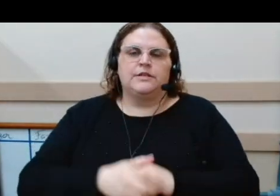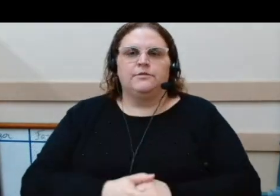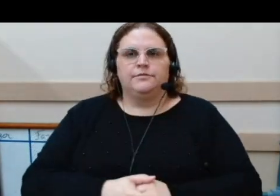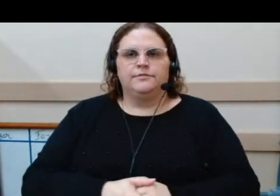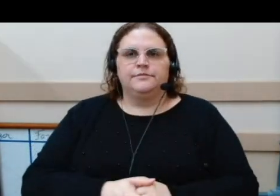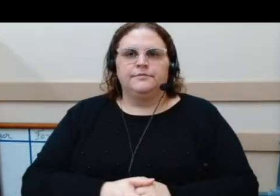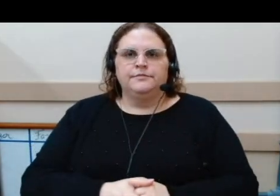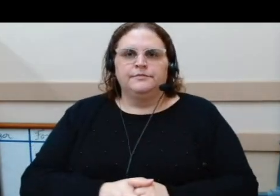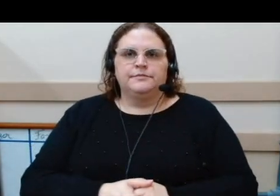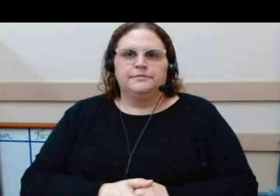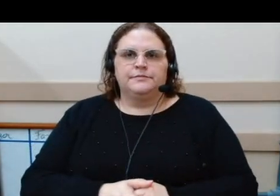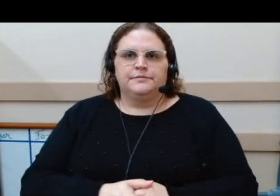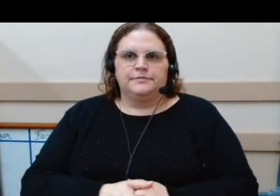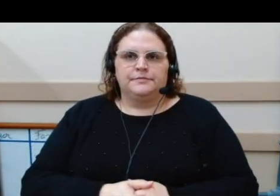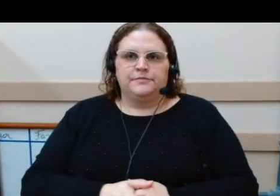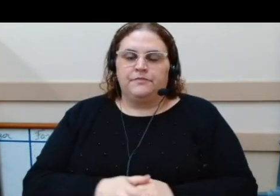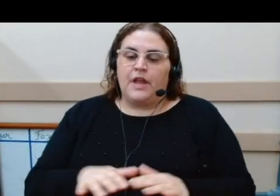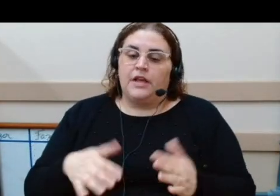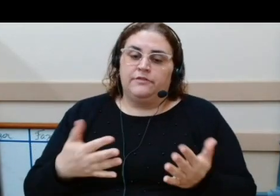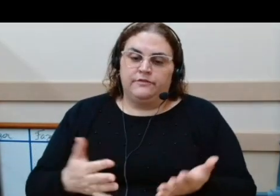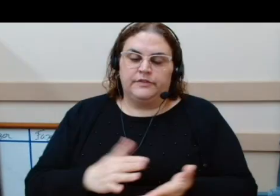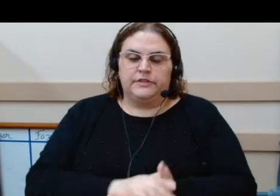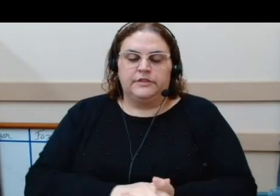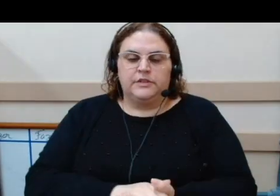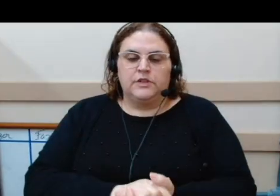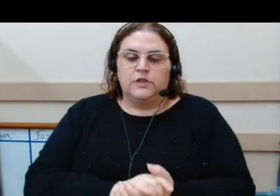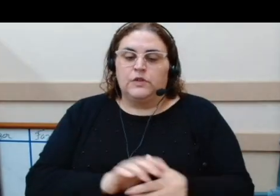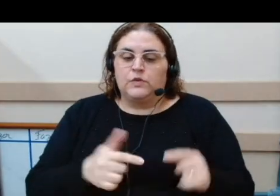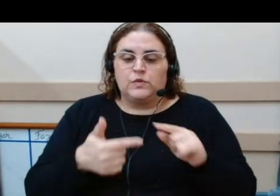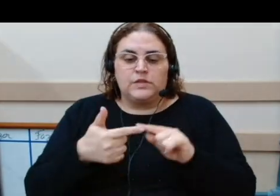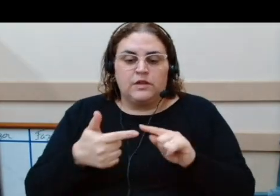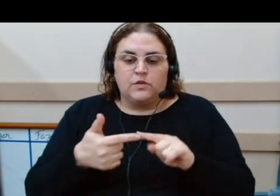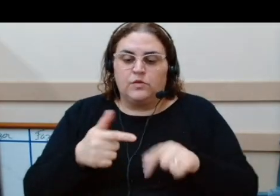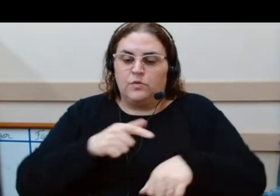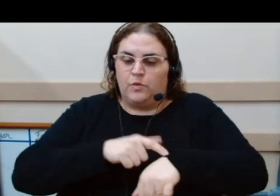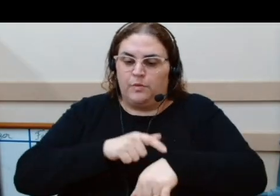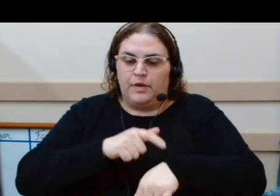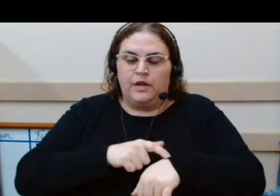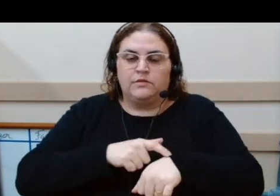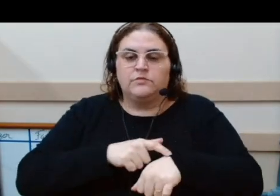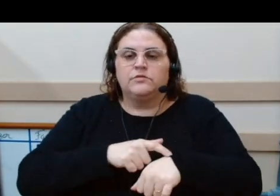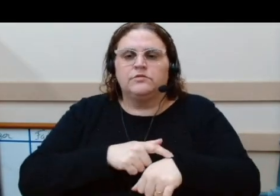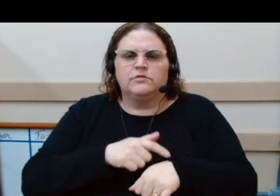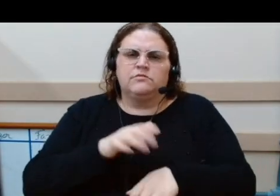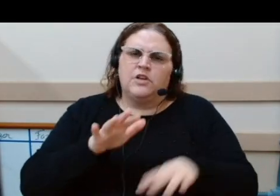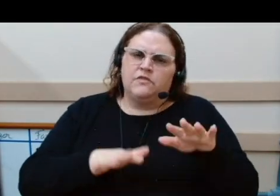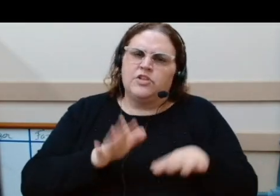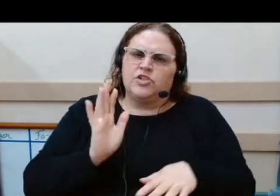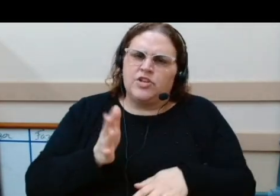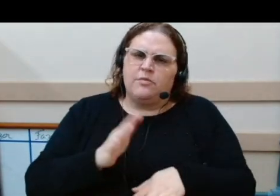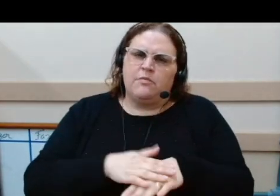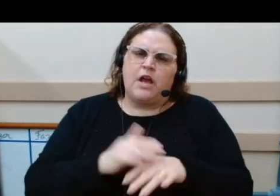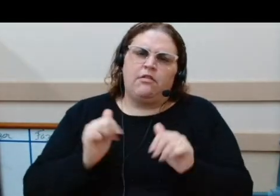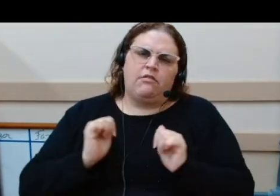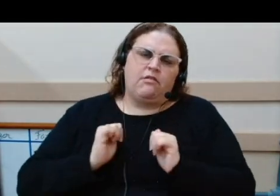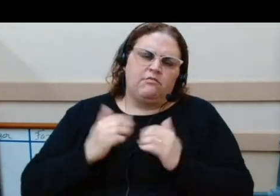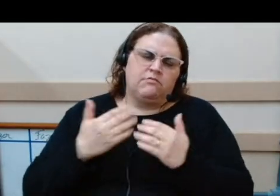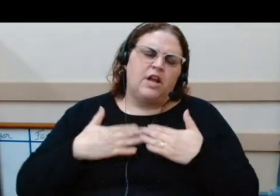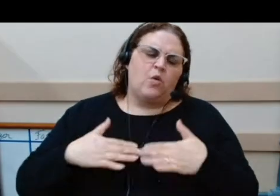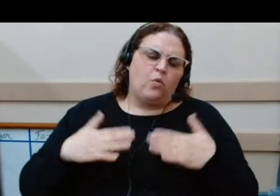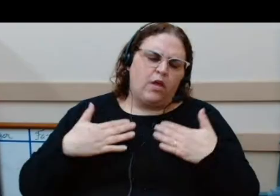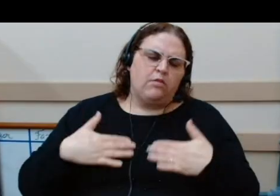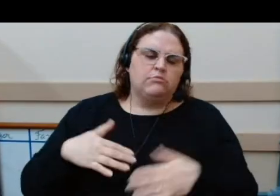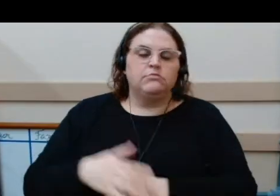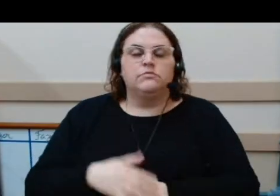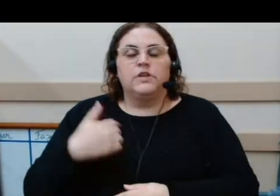e enfim num segundo momento talvez bem já mais cômodo eu chego